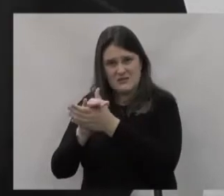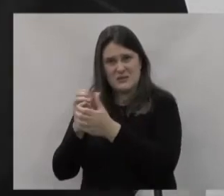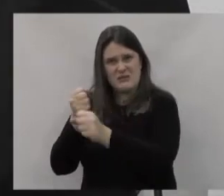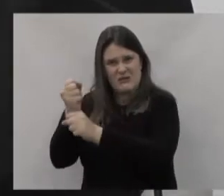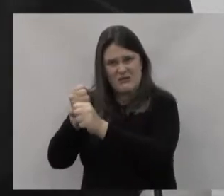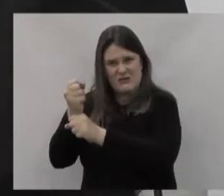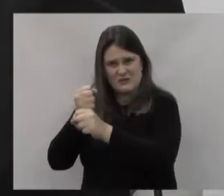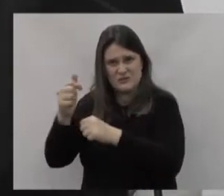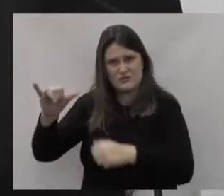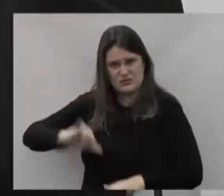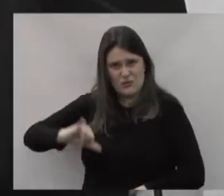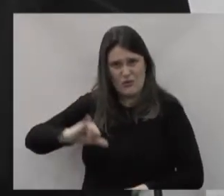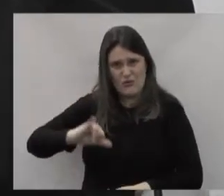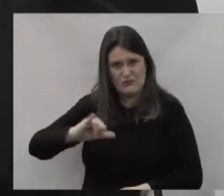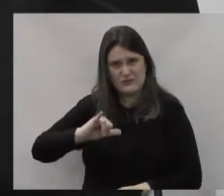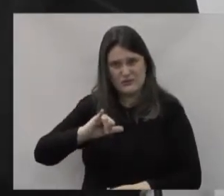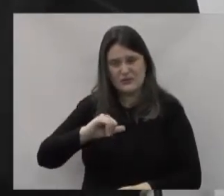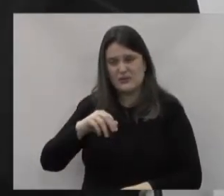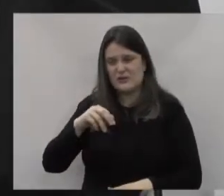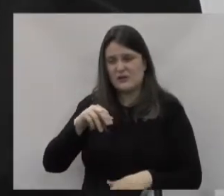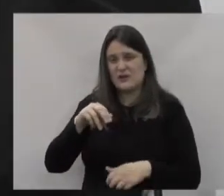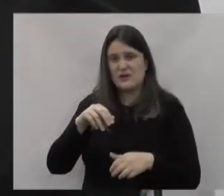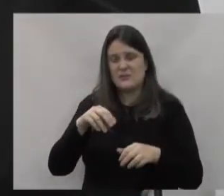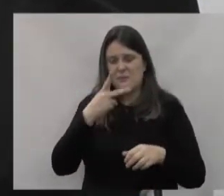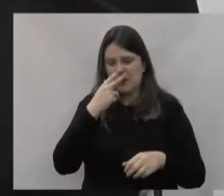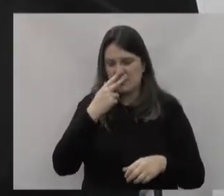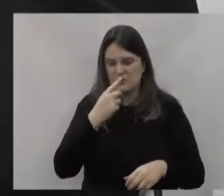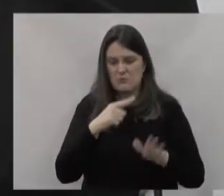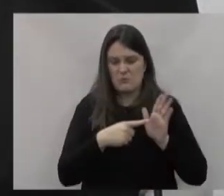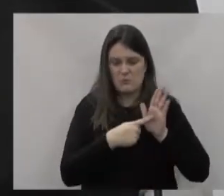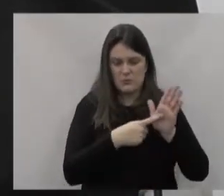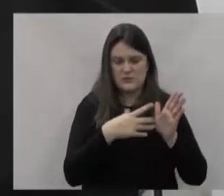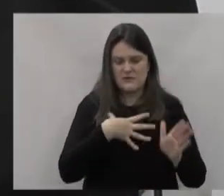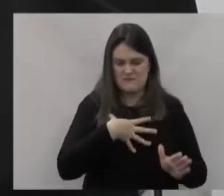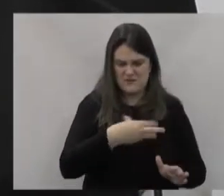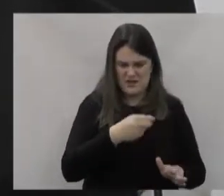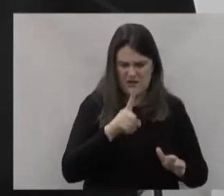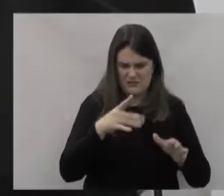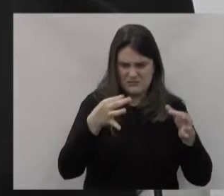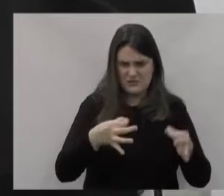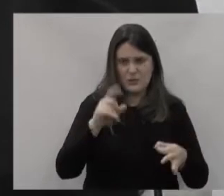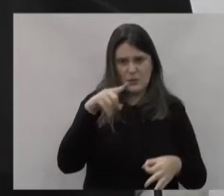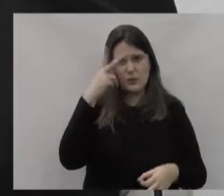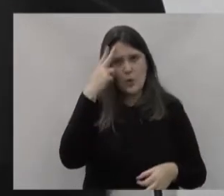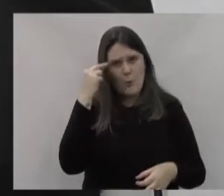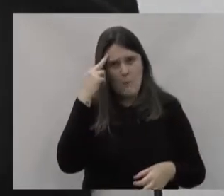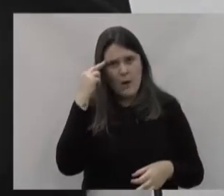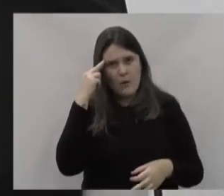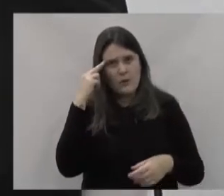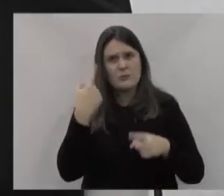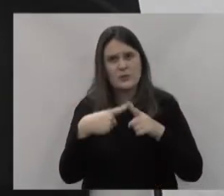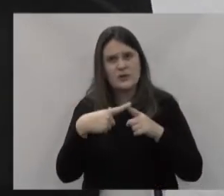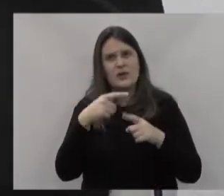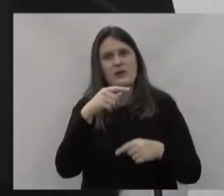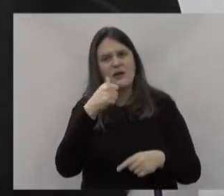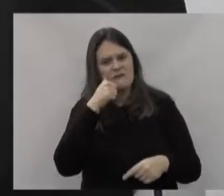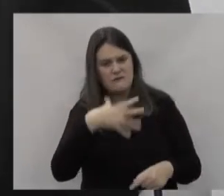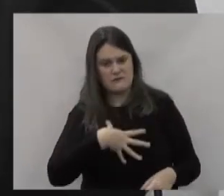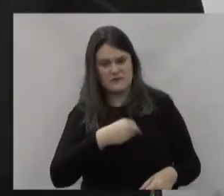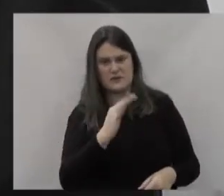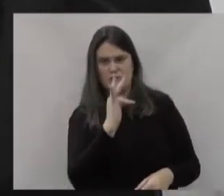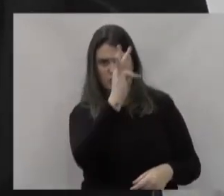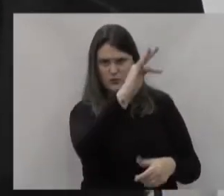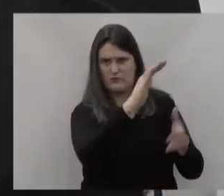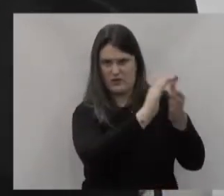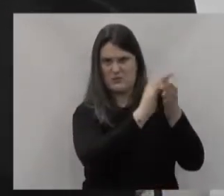abusivo, ela simplesmente dizia para a filha dela que aquilo era certo, que aquilo era normal, que a filha dela podia apanhar todos os dias, que não tinha